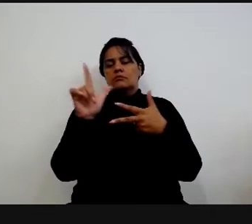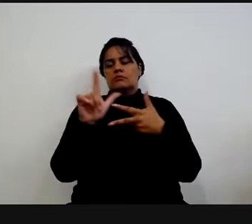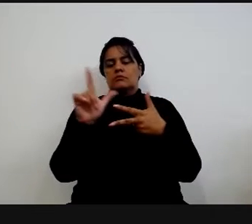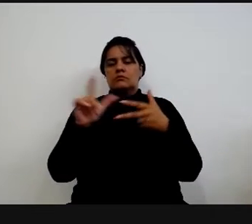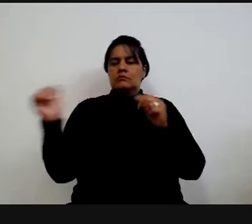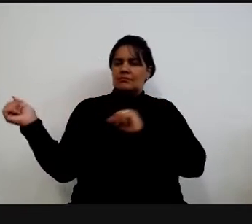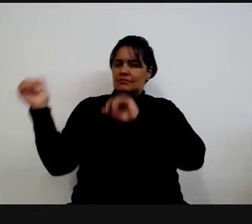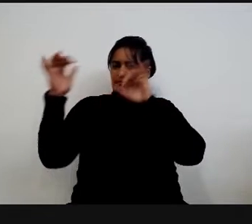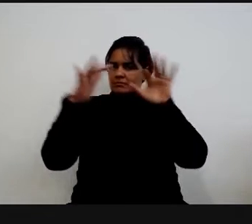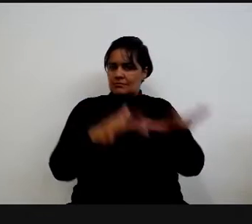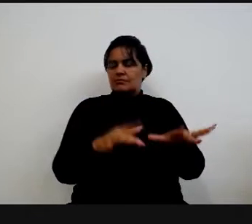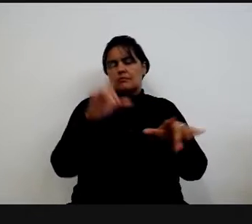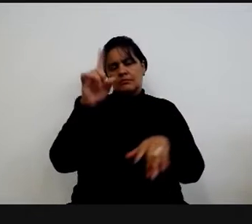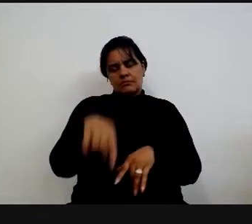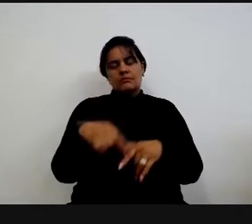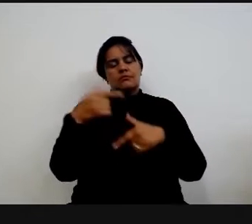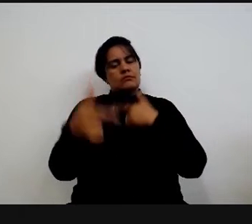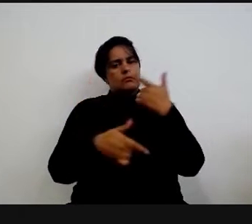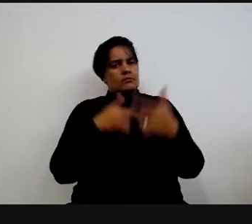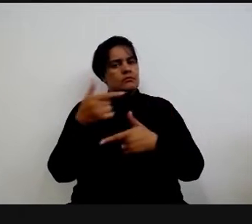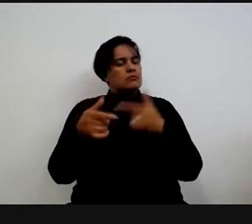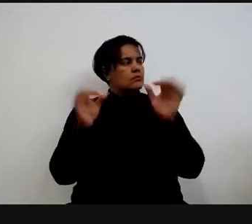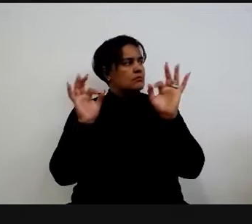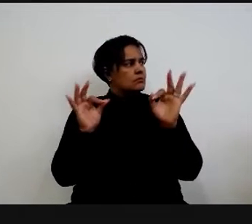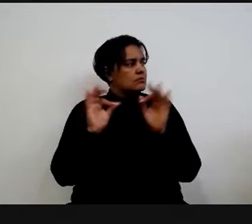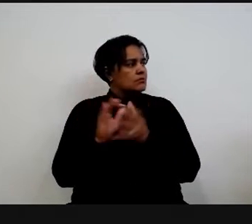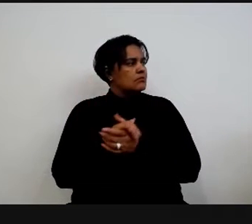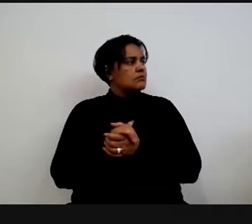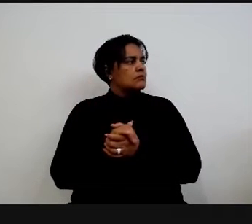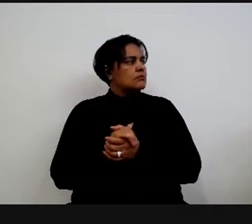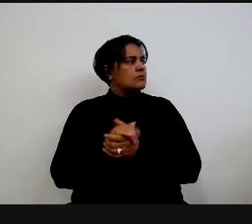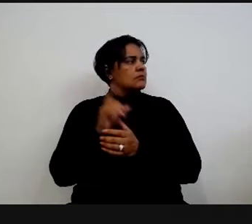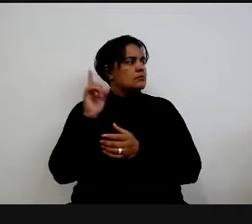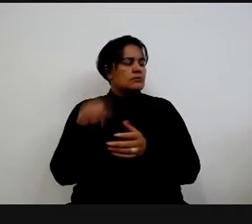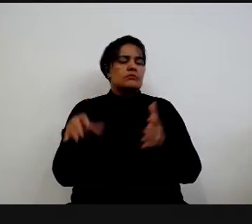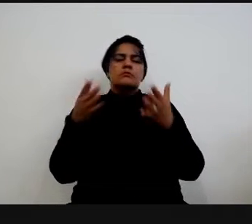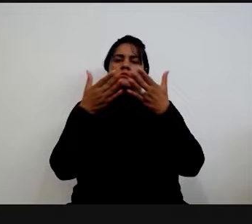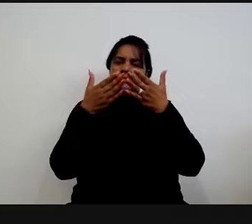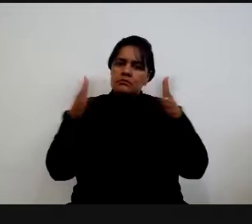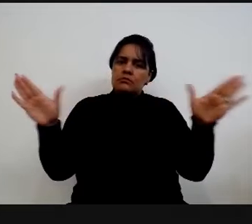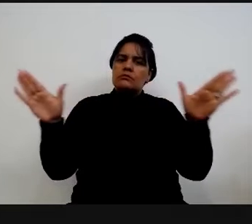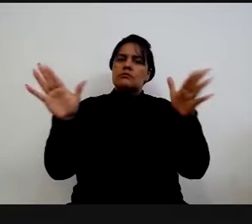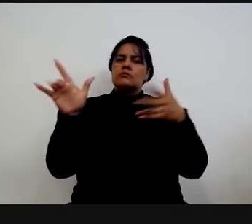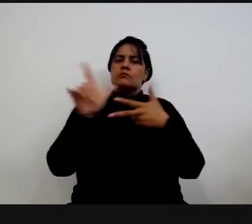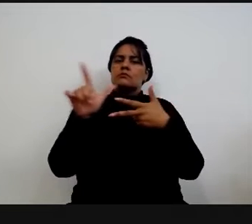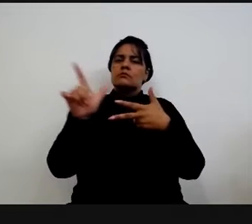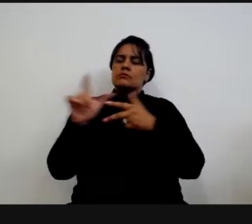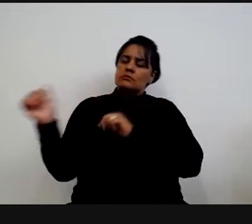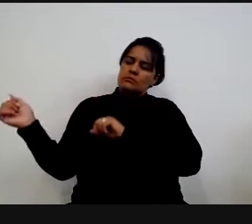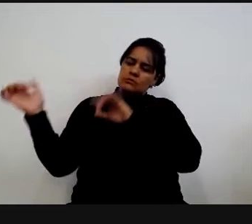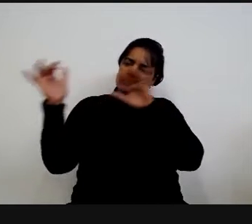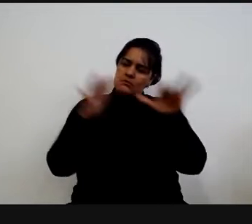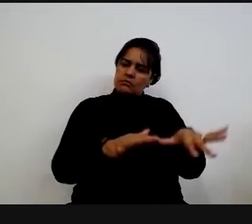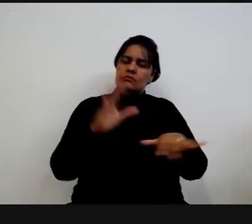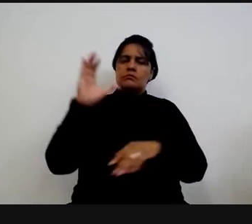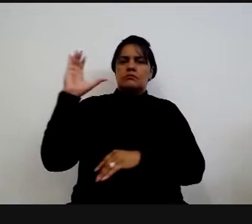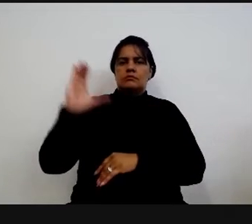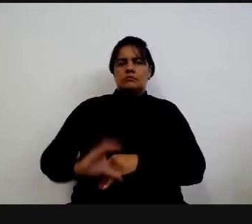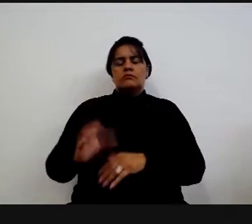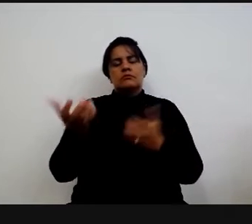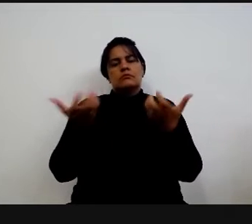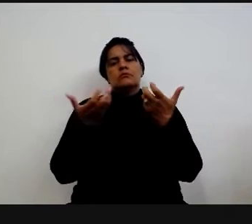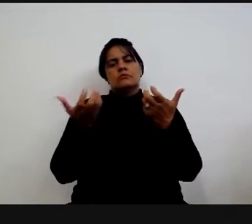Esse é o grande trabalho das escolas do Legislativo, viu, Leonardo? Abrir as portas do Poder Legislativo para o cidadão,